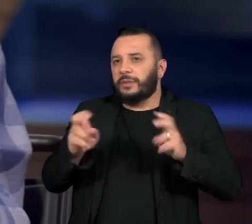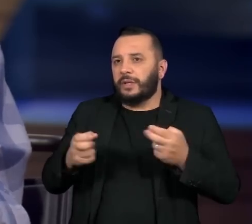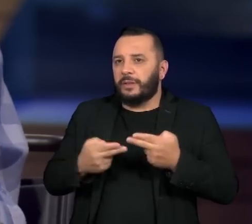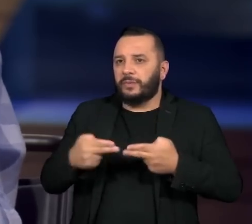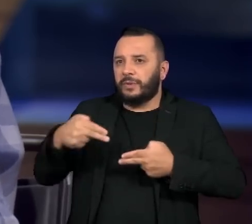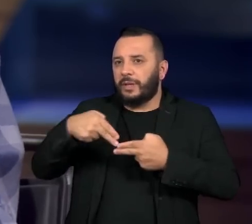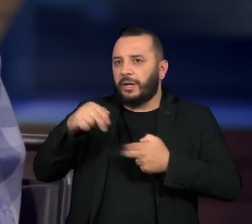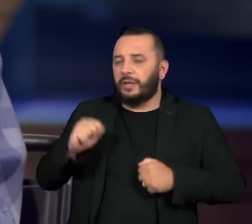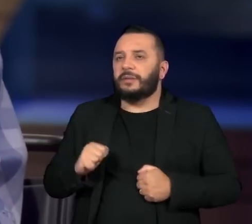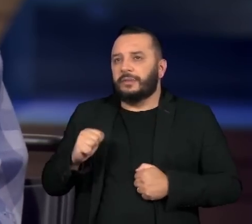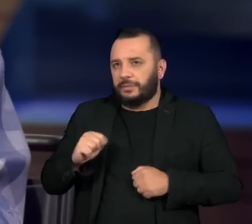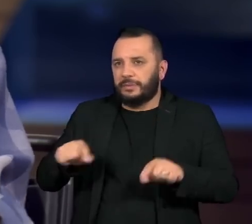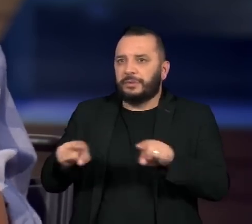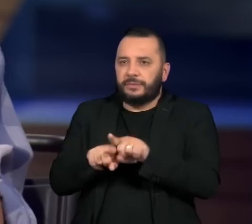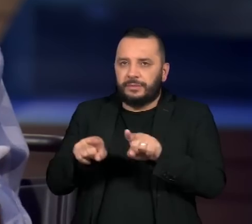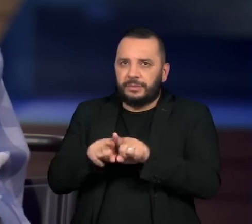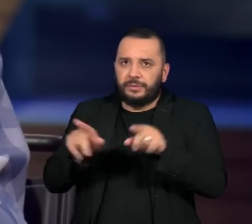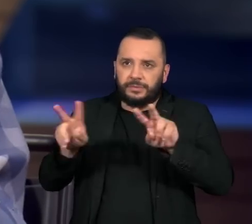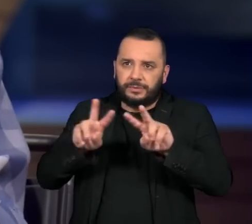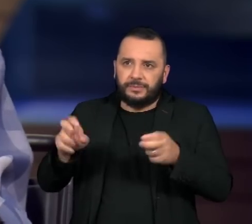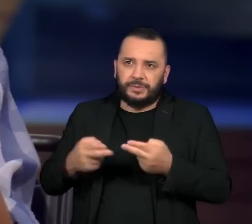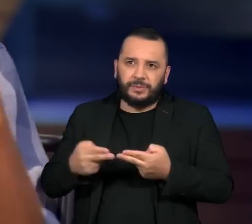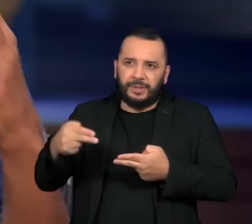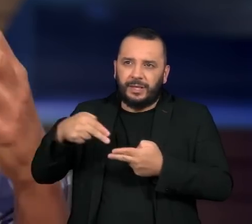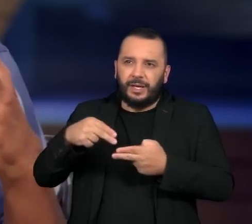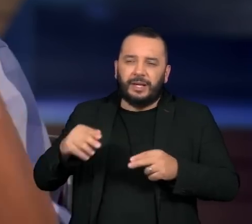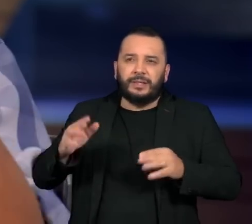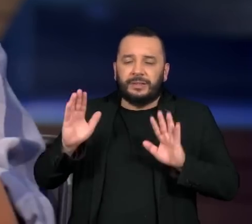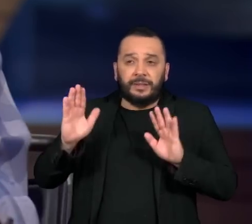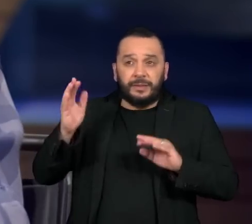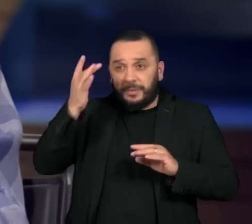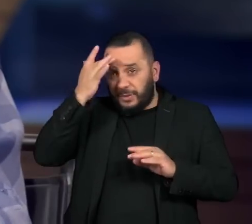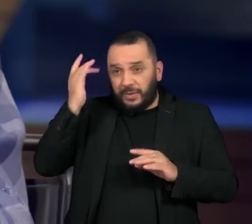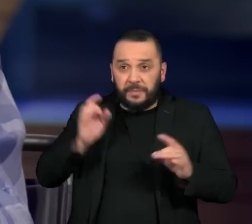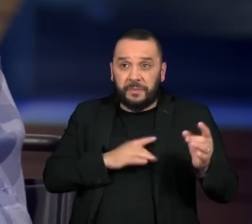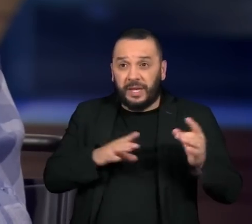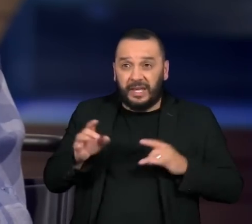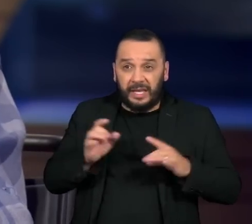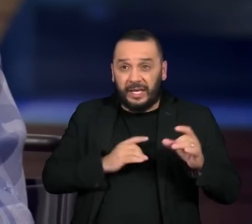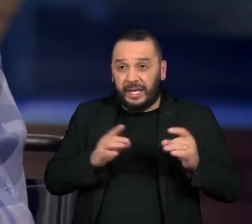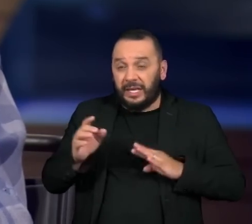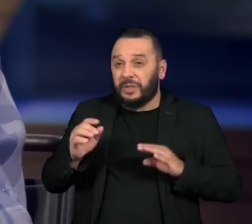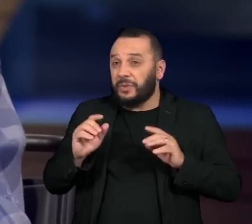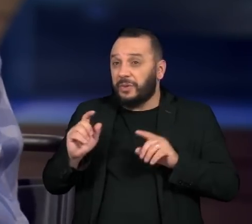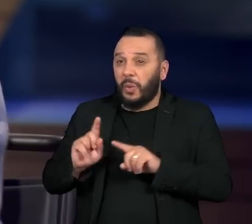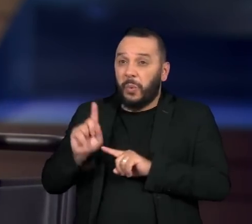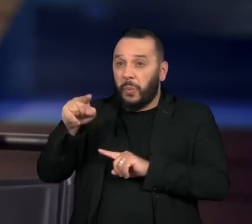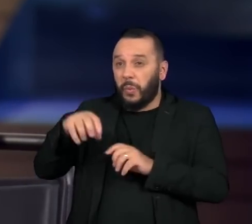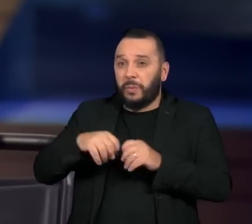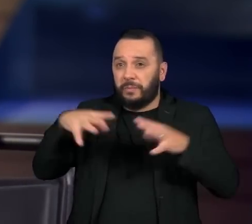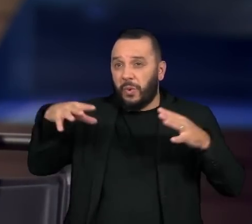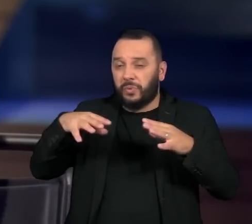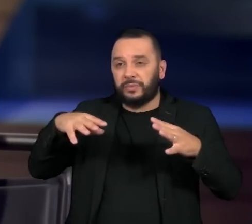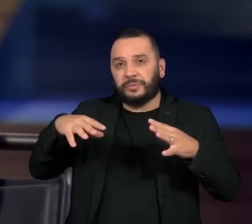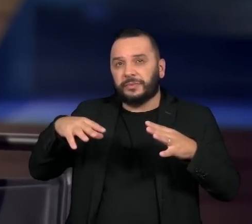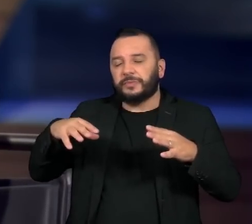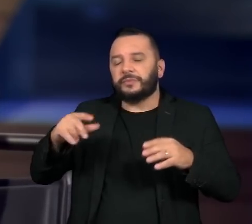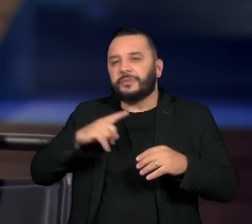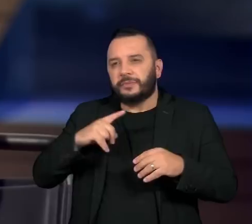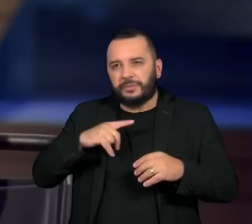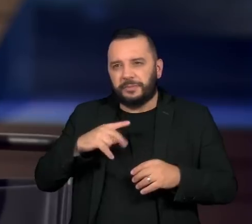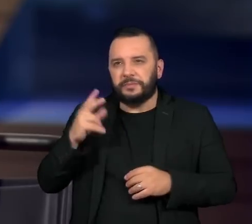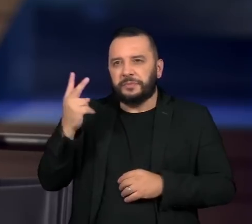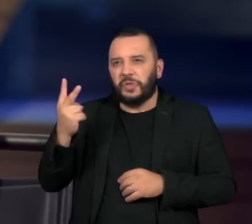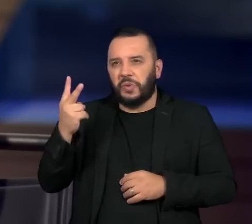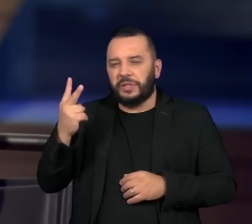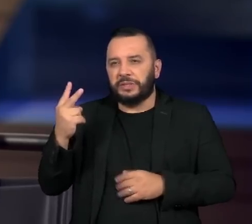da dissuasão nuclear, né, pelo terror, pelo medo do que poderia acontecer com as armas nucleares e tendo dois xerifões, de certa